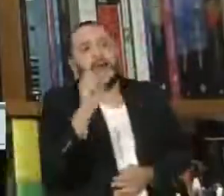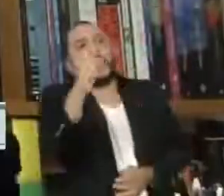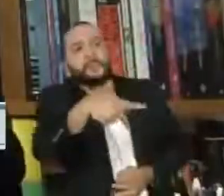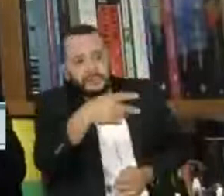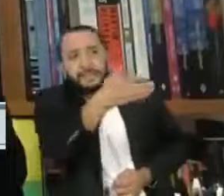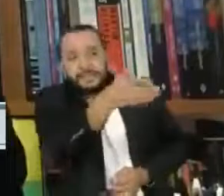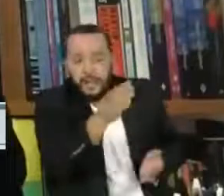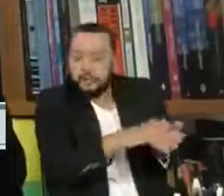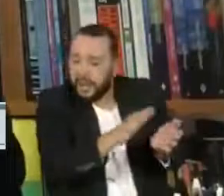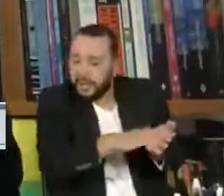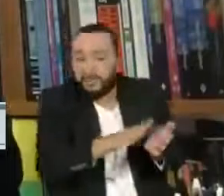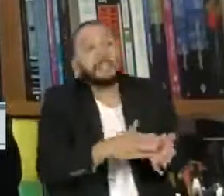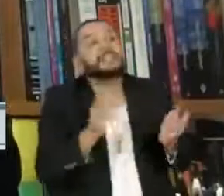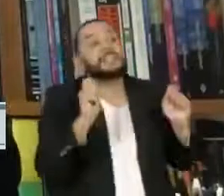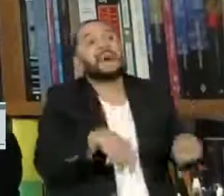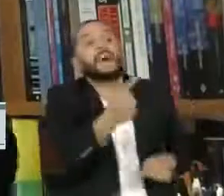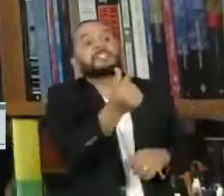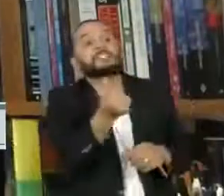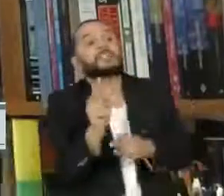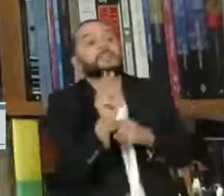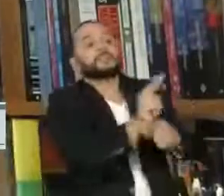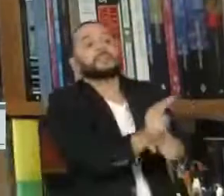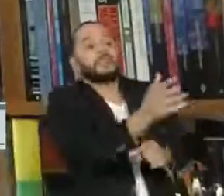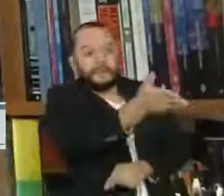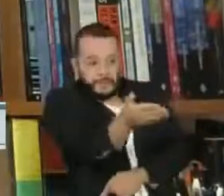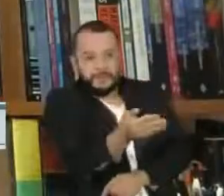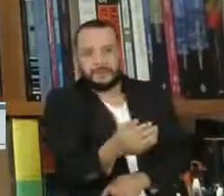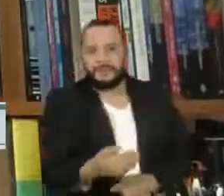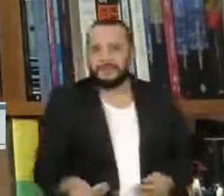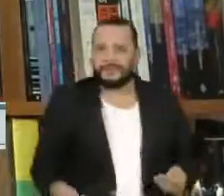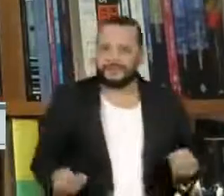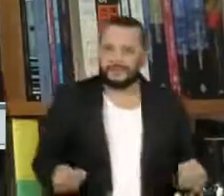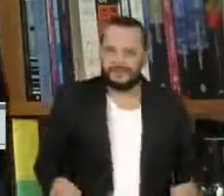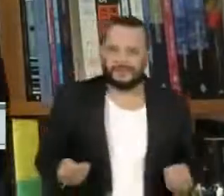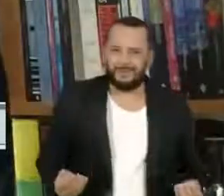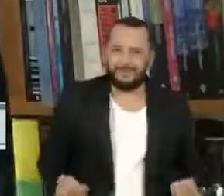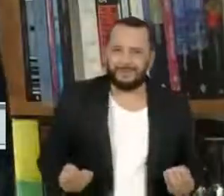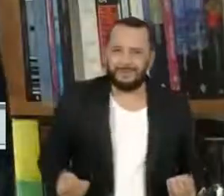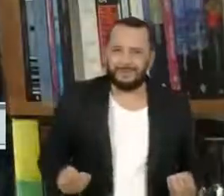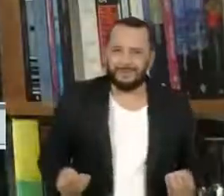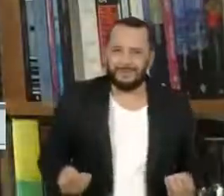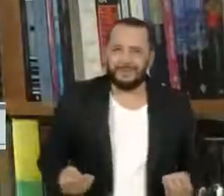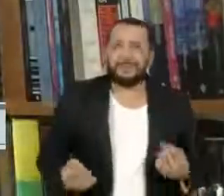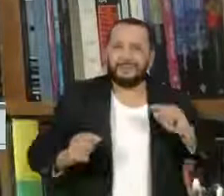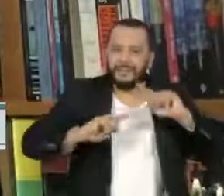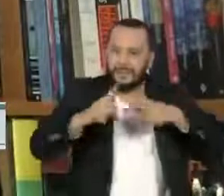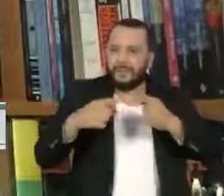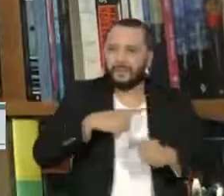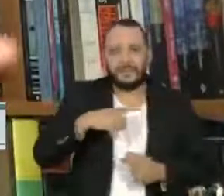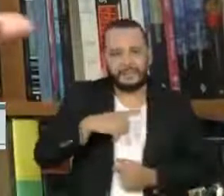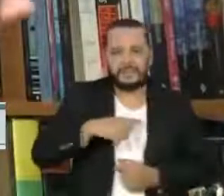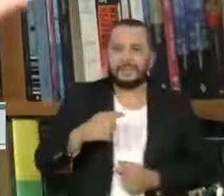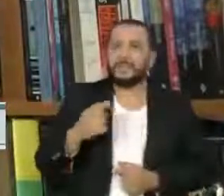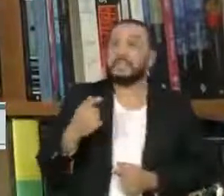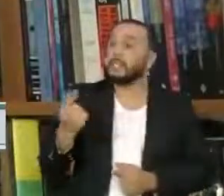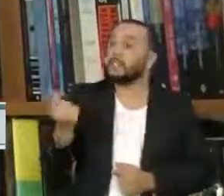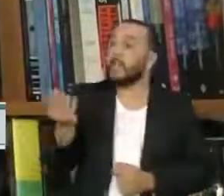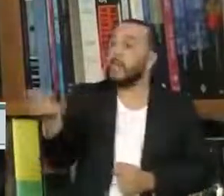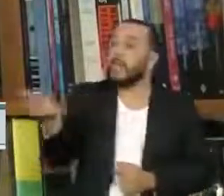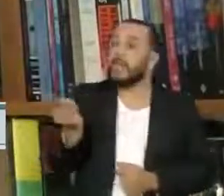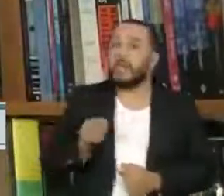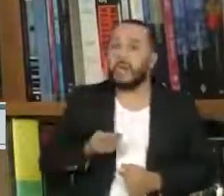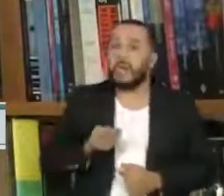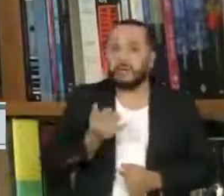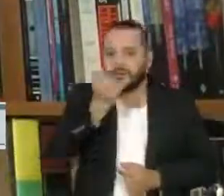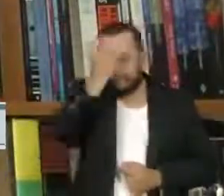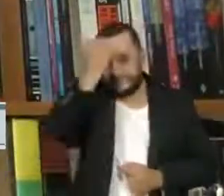aposentadoria através de uma financeira. Estamos à sua disposição, né, para depois de 90 dias lhe oferecermos um crédito. Isso é o primeiro